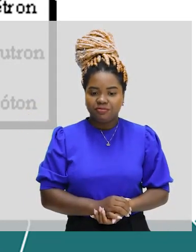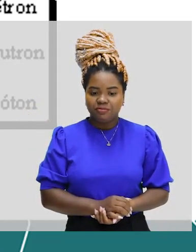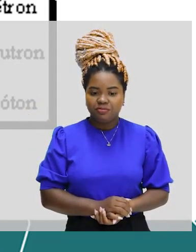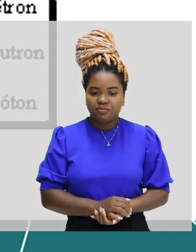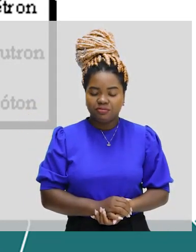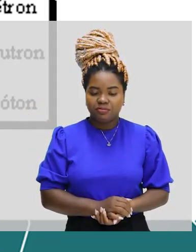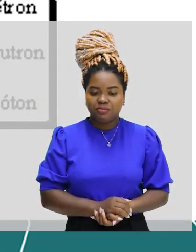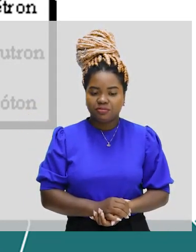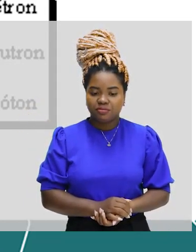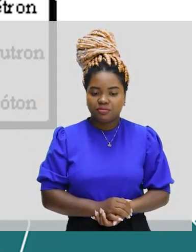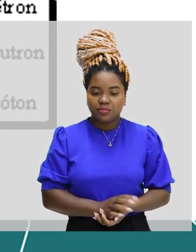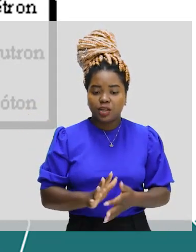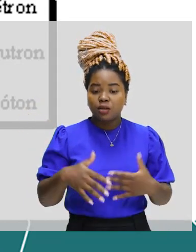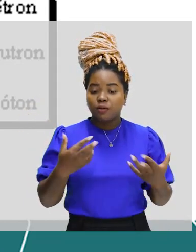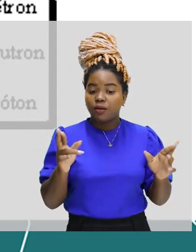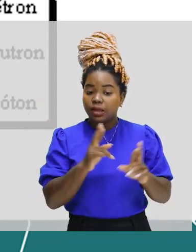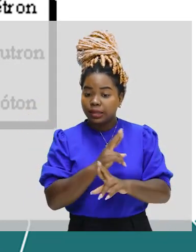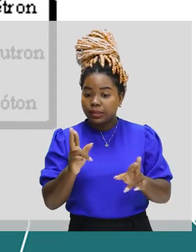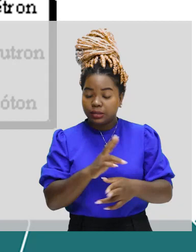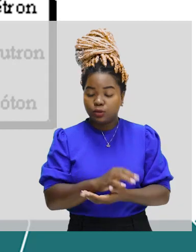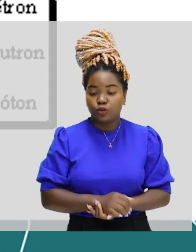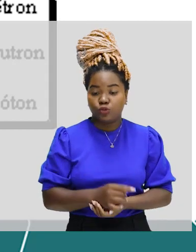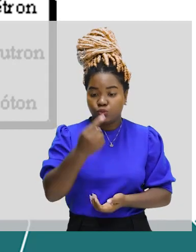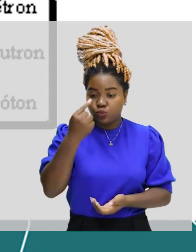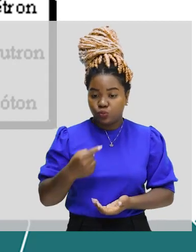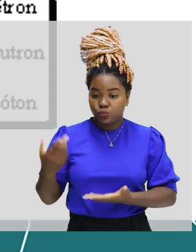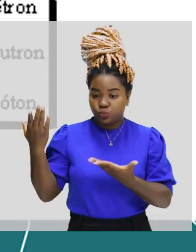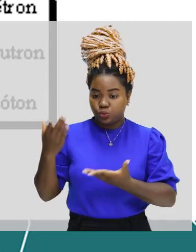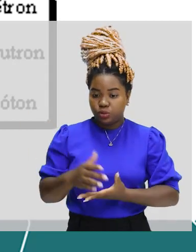certo? Qual é a relação aqui?